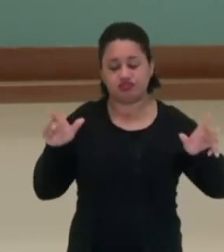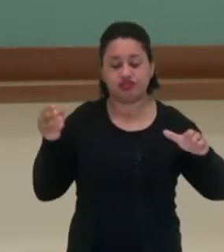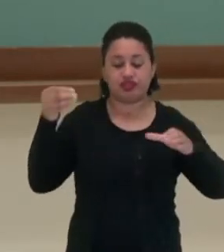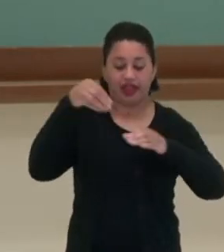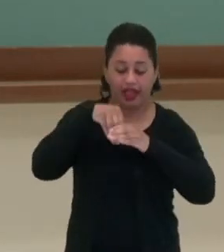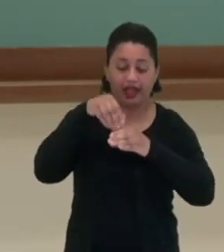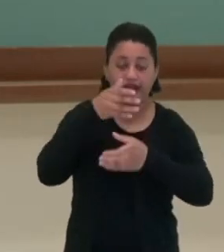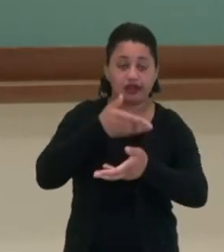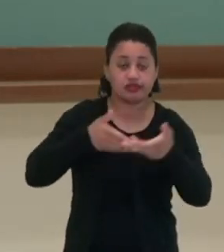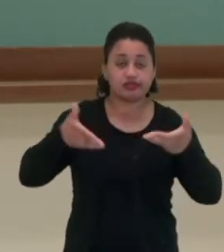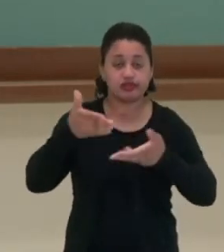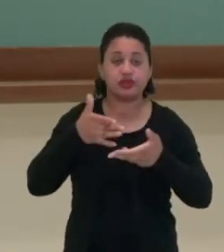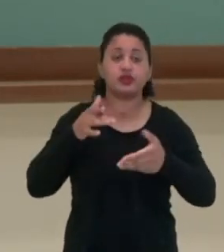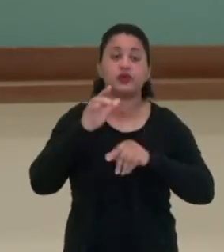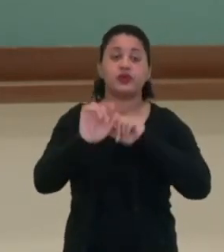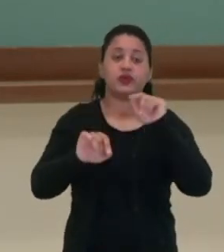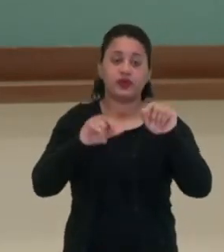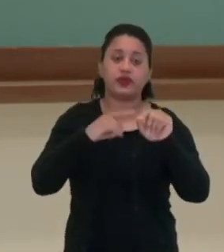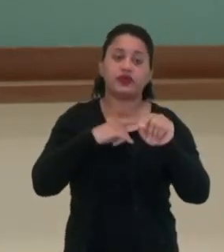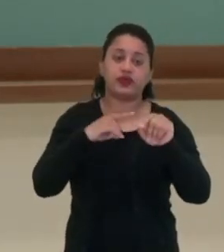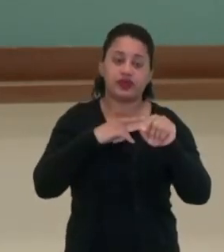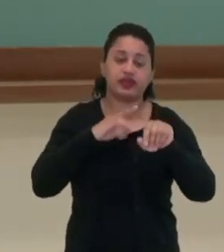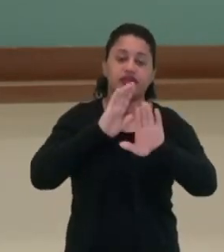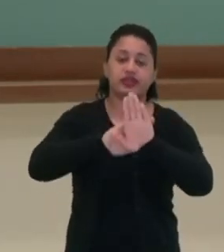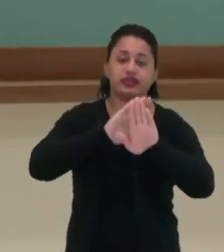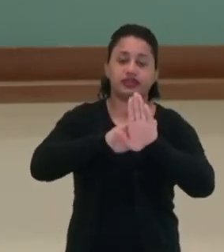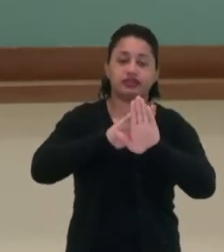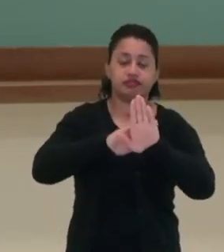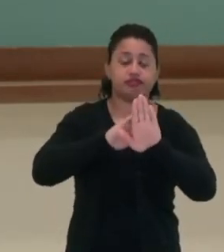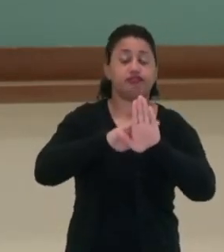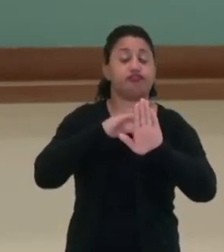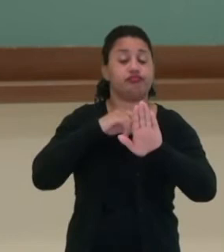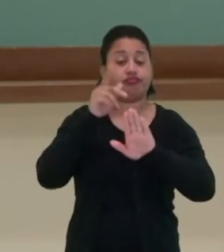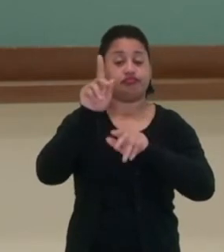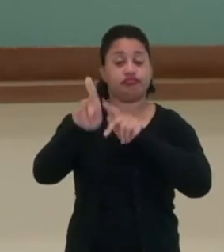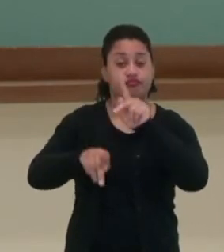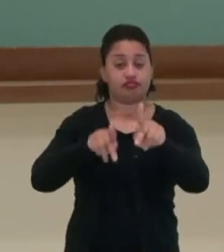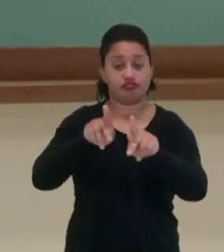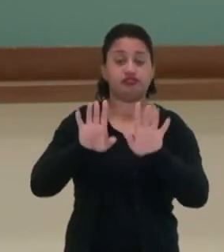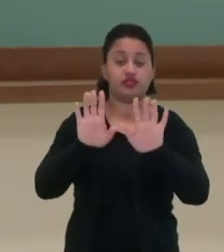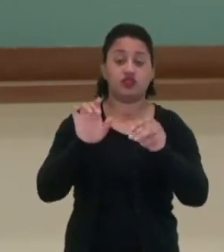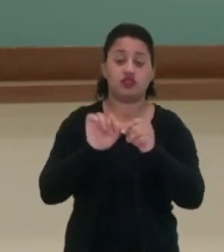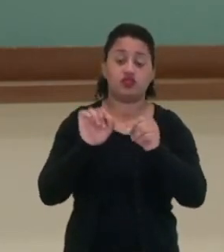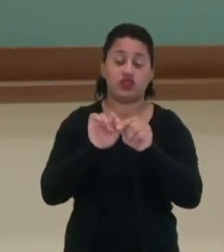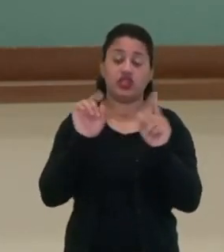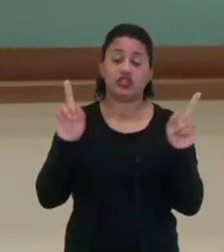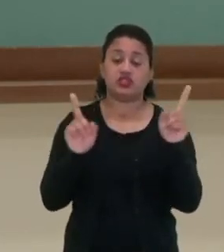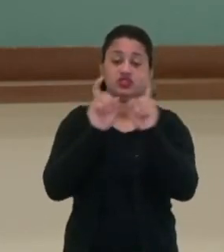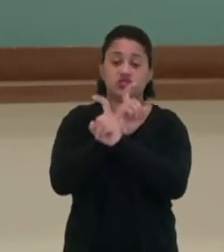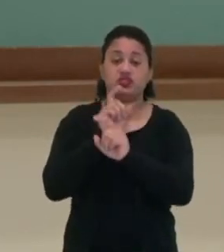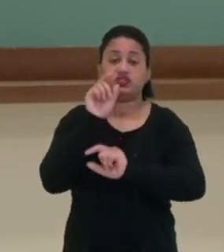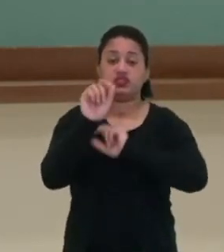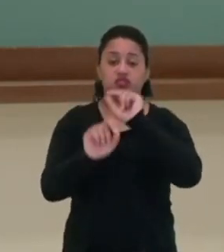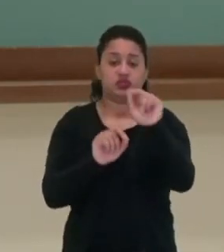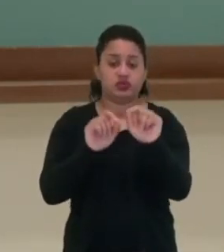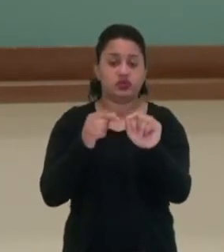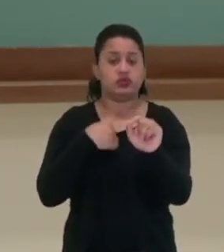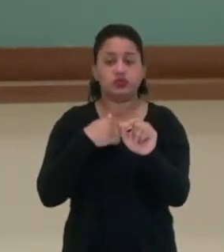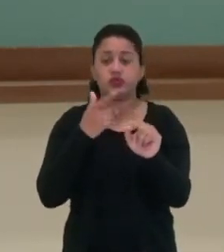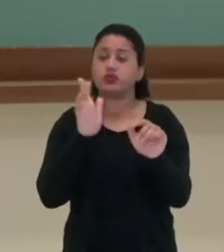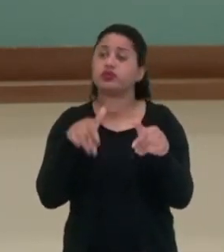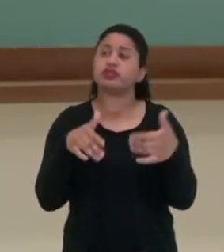suas correntes ideológicas desse povo. E isso acaba dificultando ainda mais